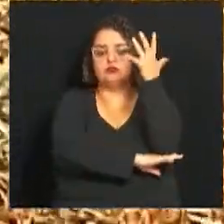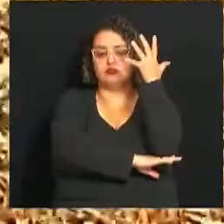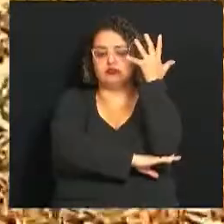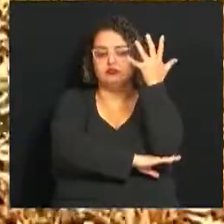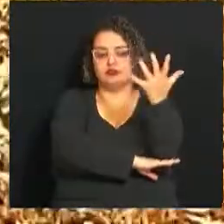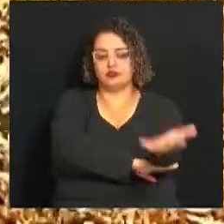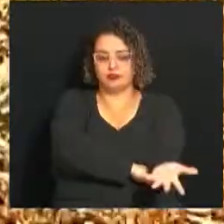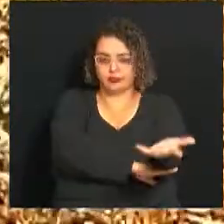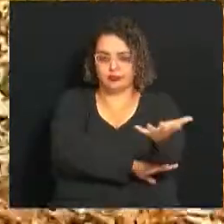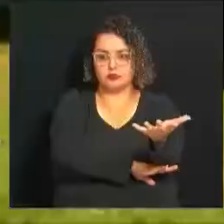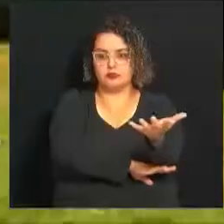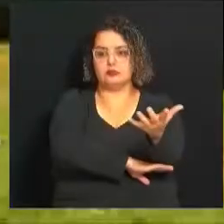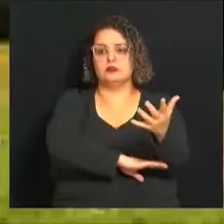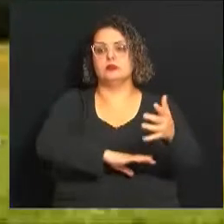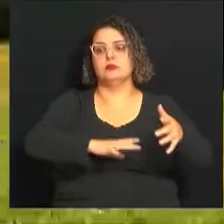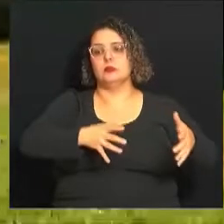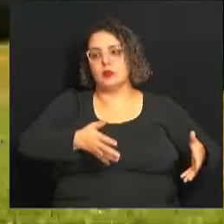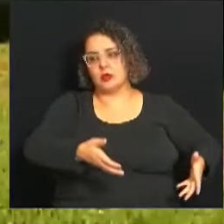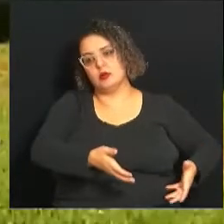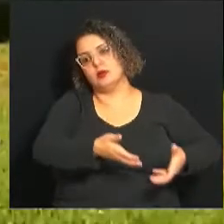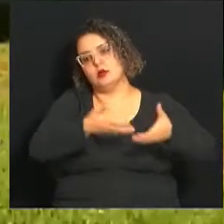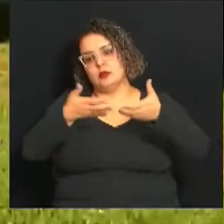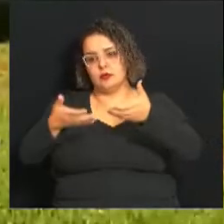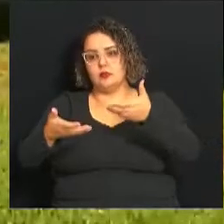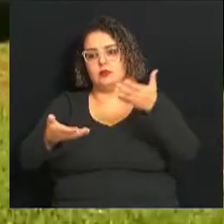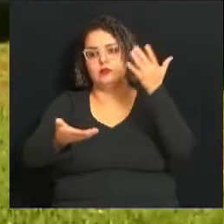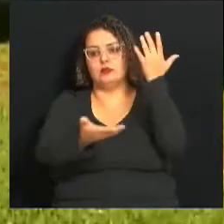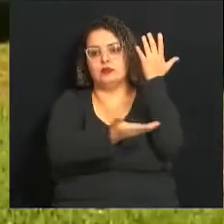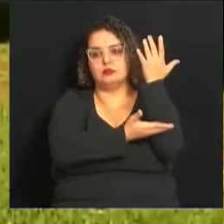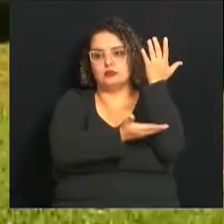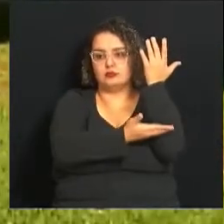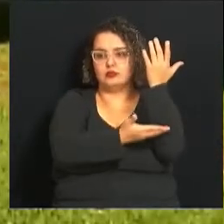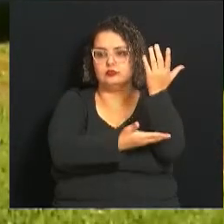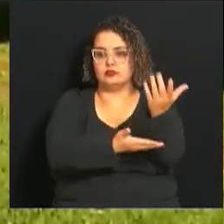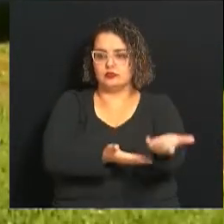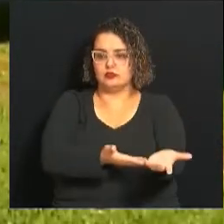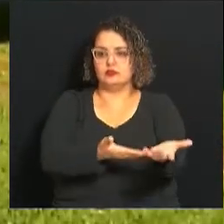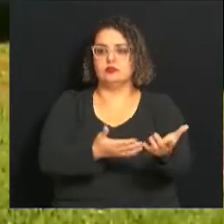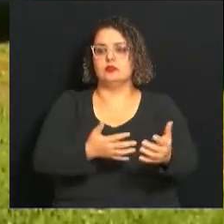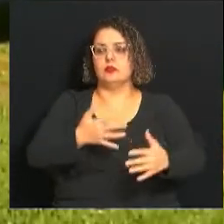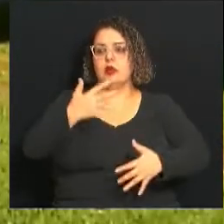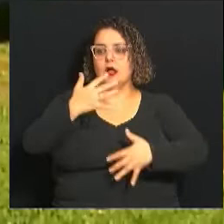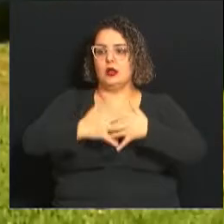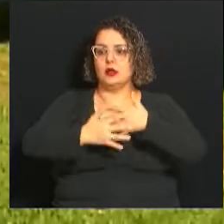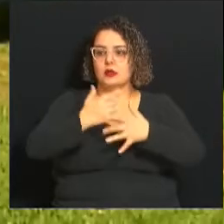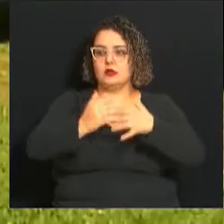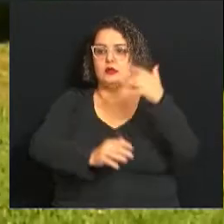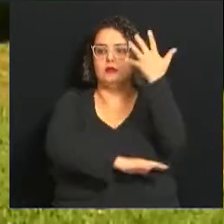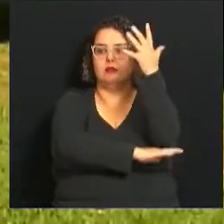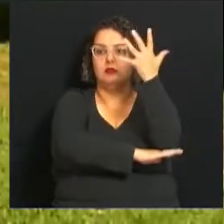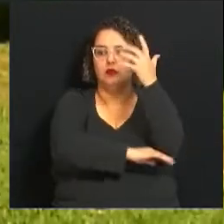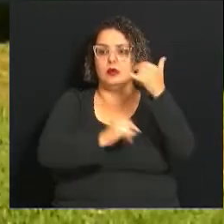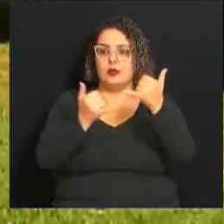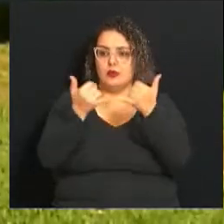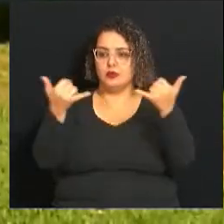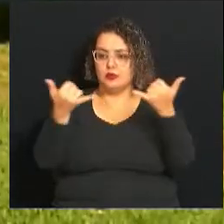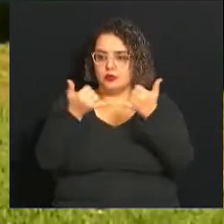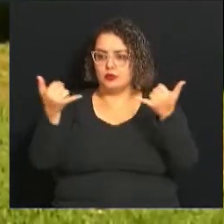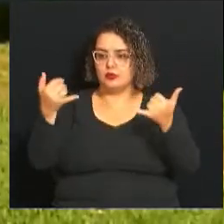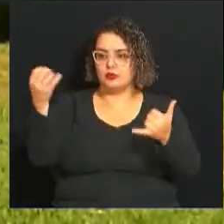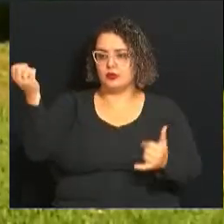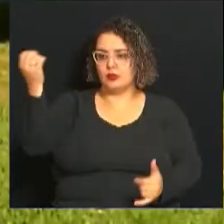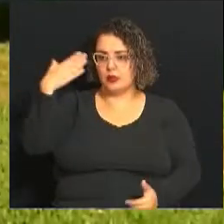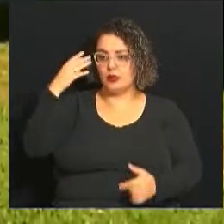de extração, a interferência das árvores com a rede elétrica, que as pessoas ficam